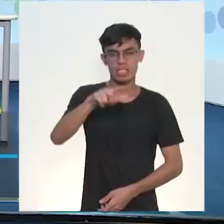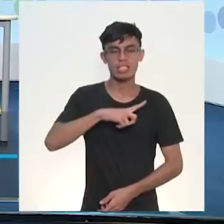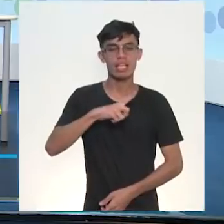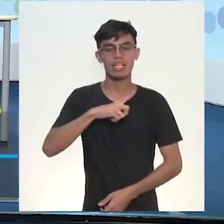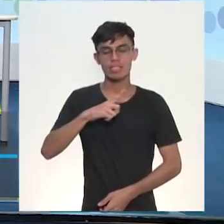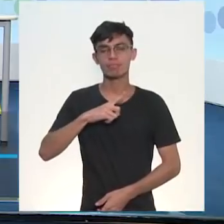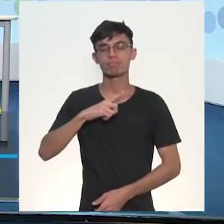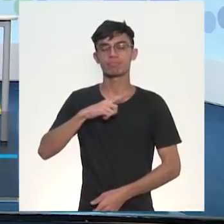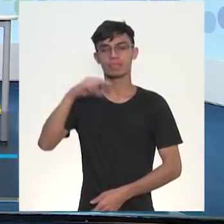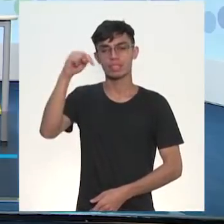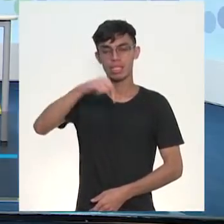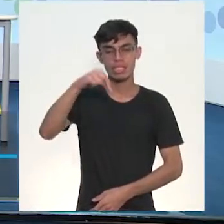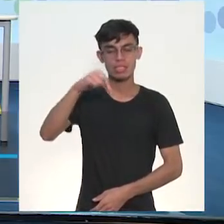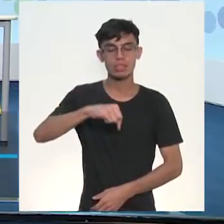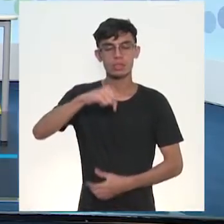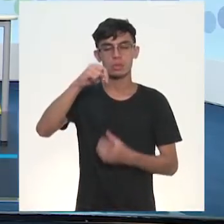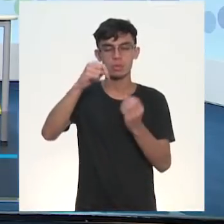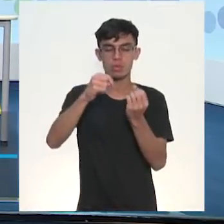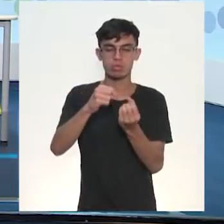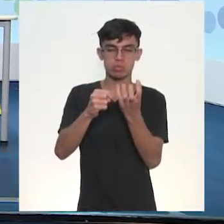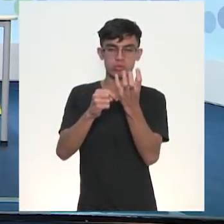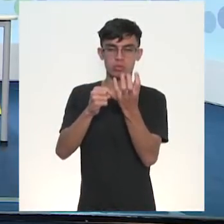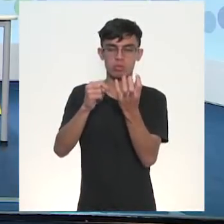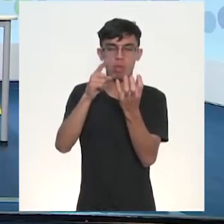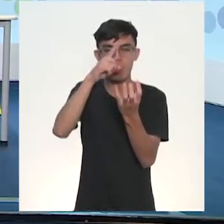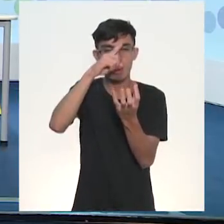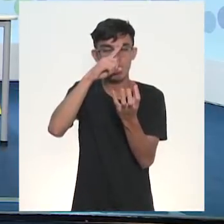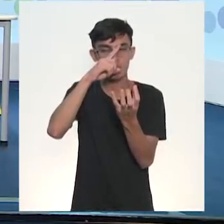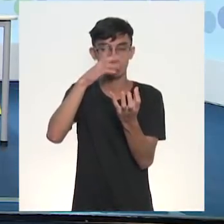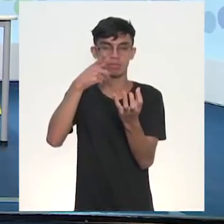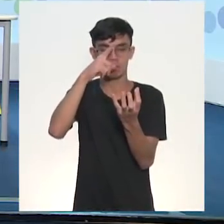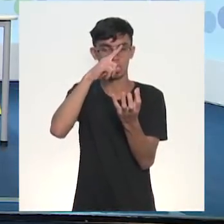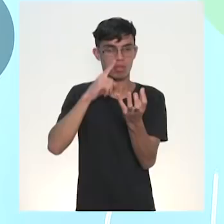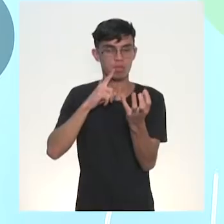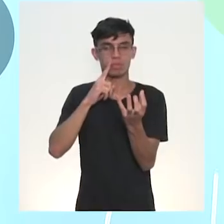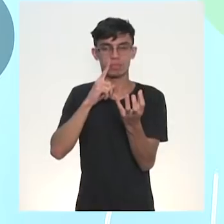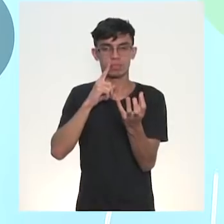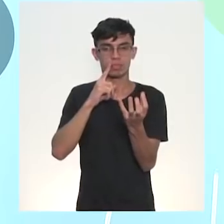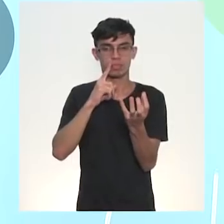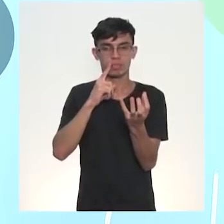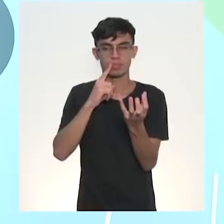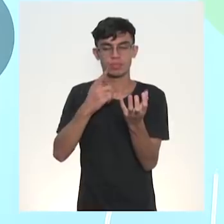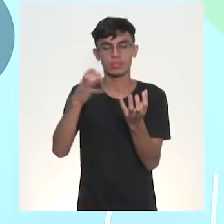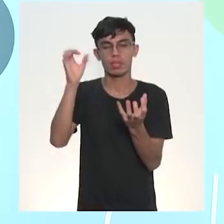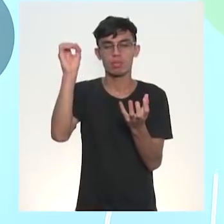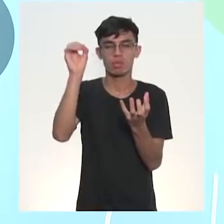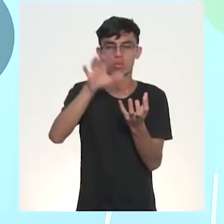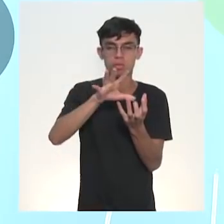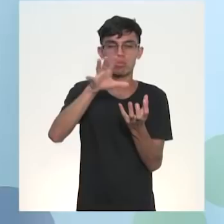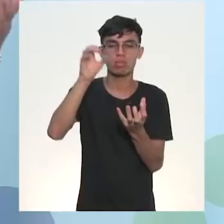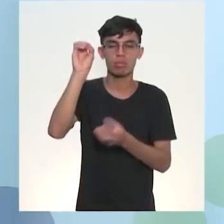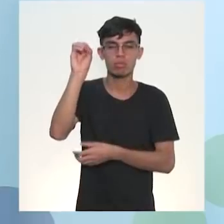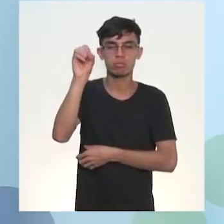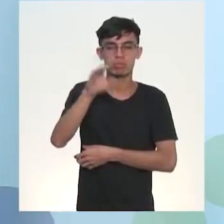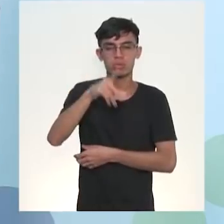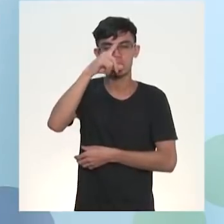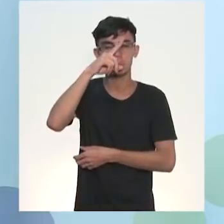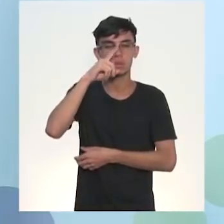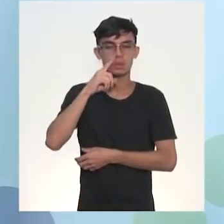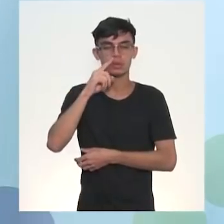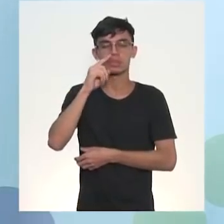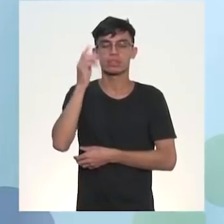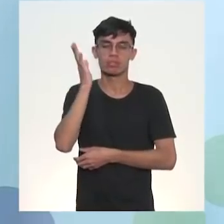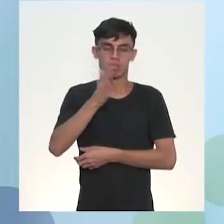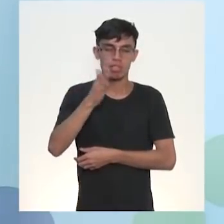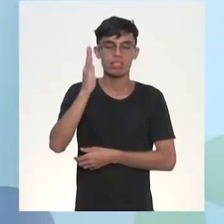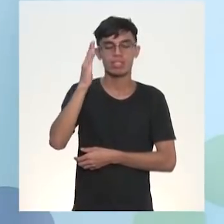lâmpada incandescente aqui. O Giba tinha guardado essa em casa, né? É da época do Giba, essa lâmpada incandescente. É aquela famosa que a gente fala, né? A gente